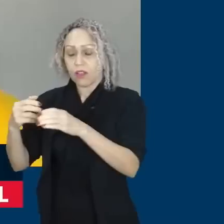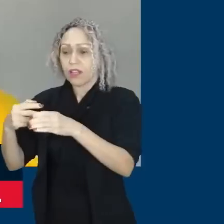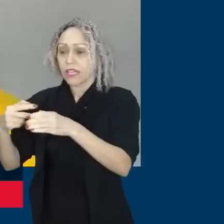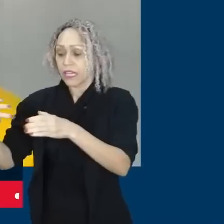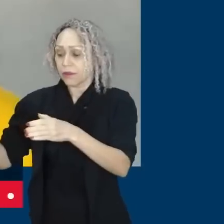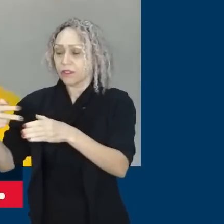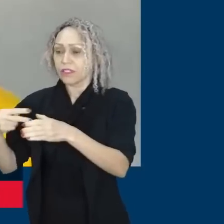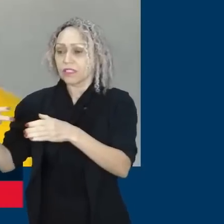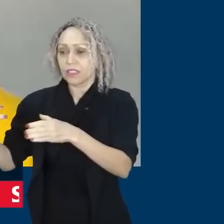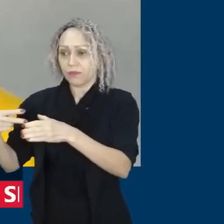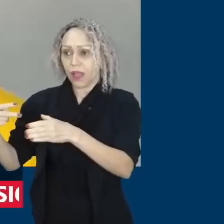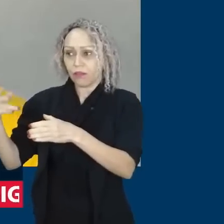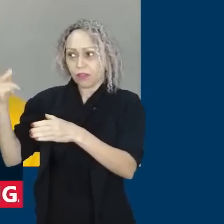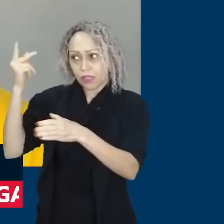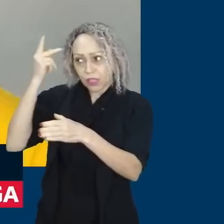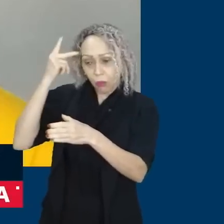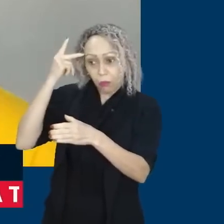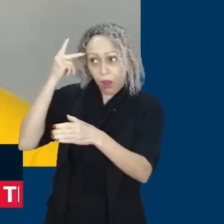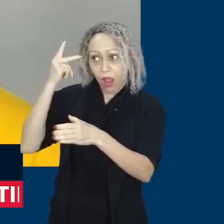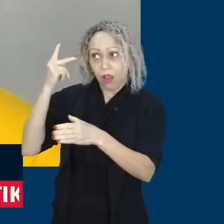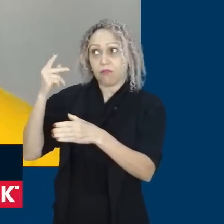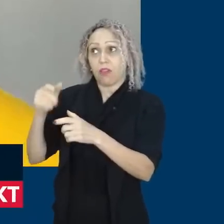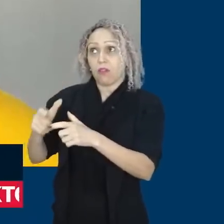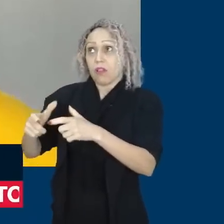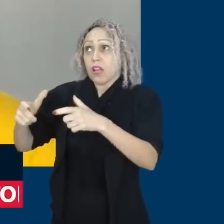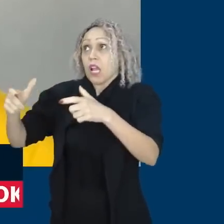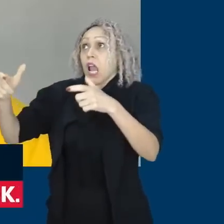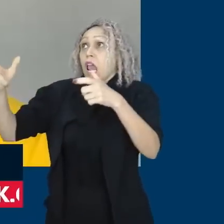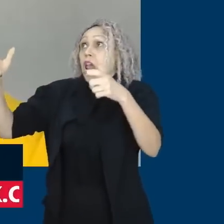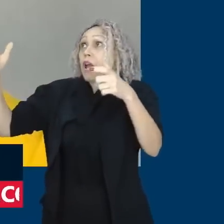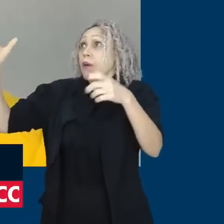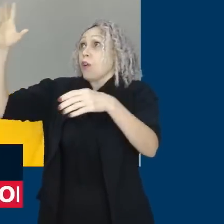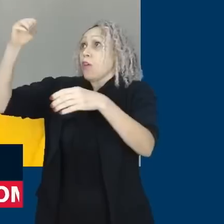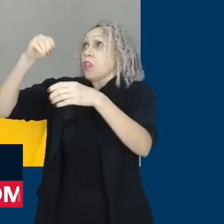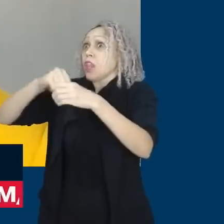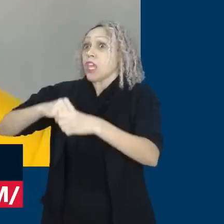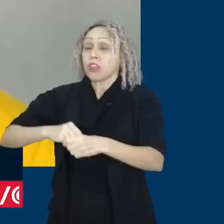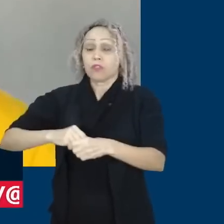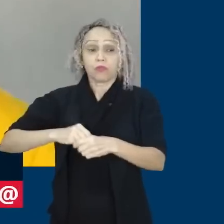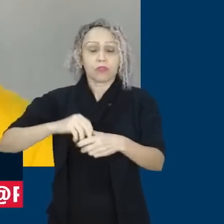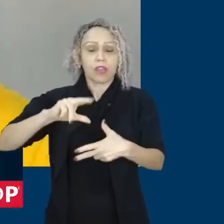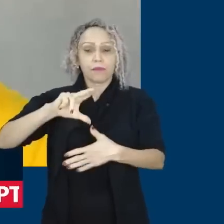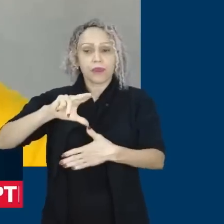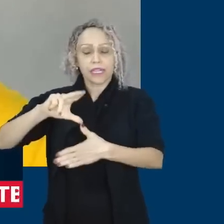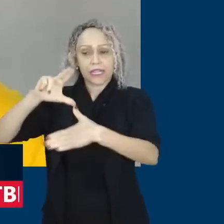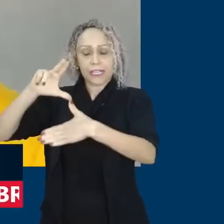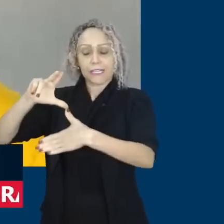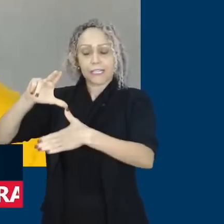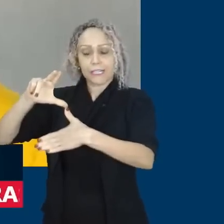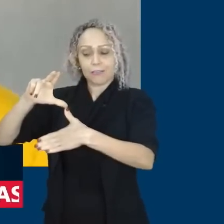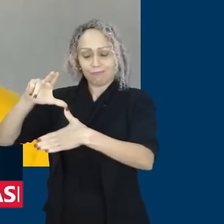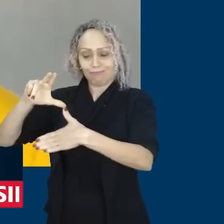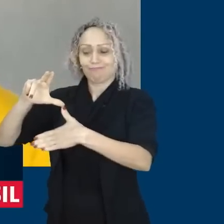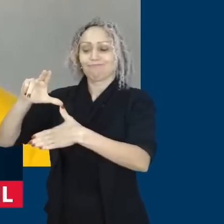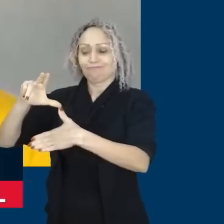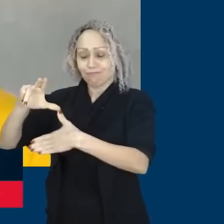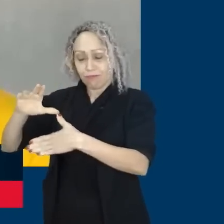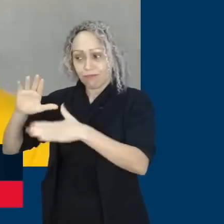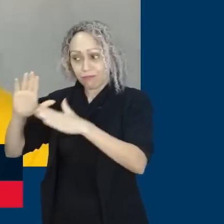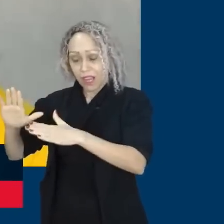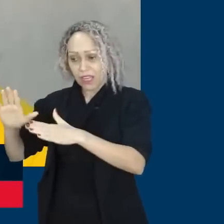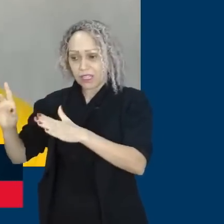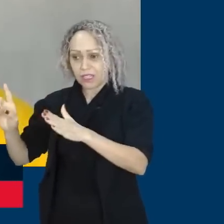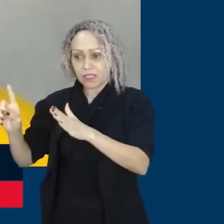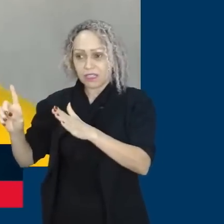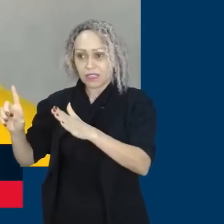ela seja a maior da cidade da América Latina, né? Você ir para um espaço de